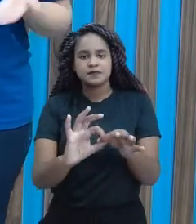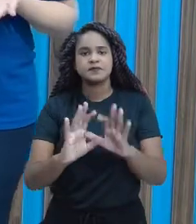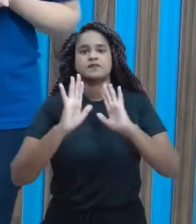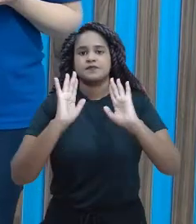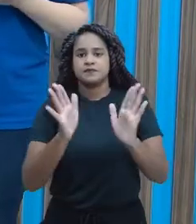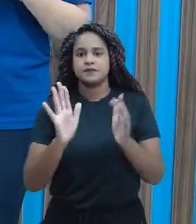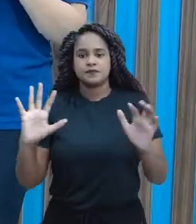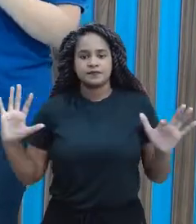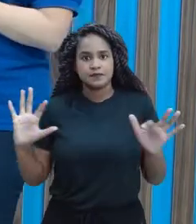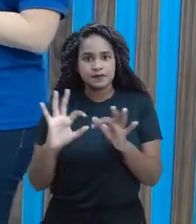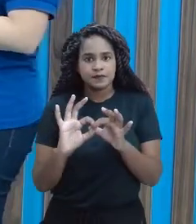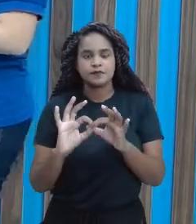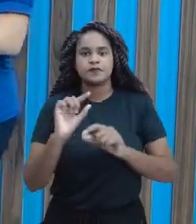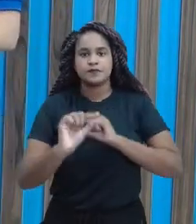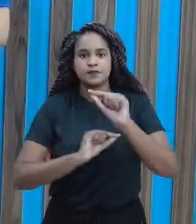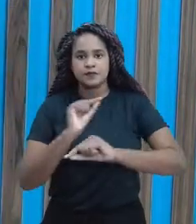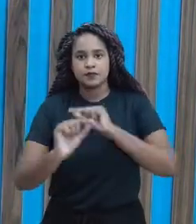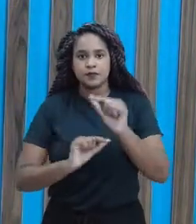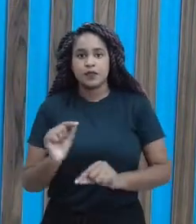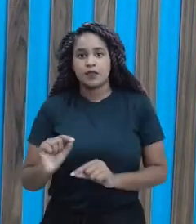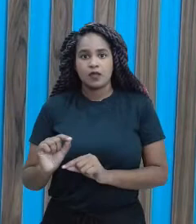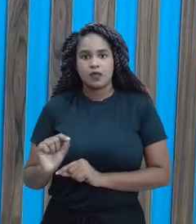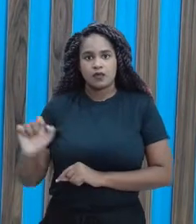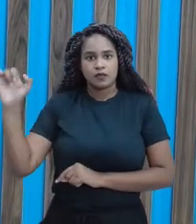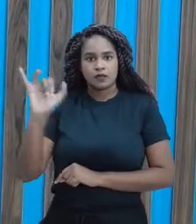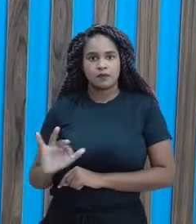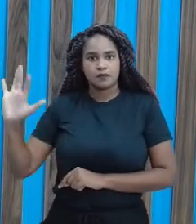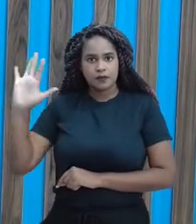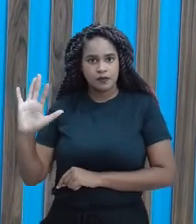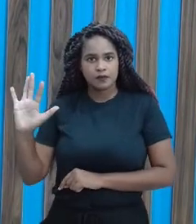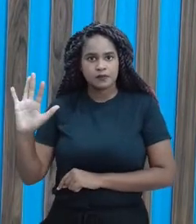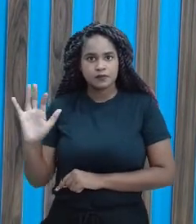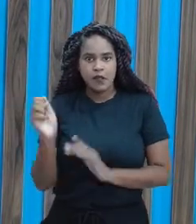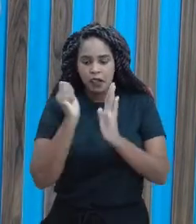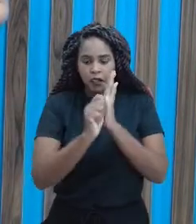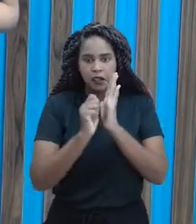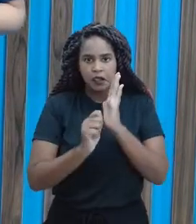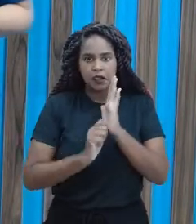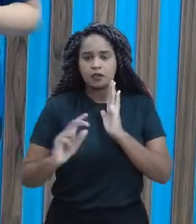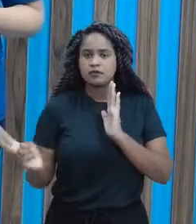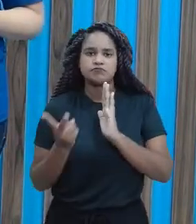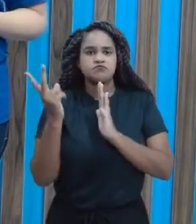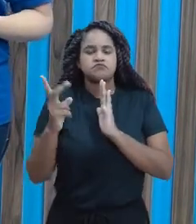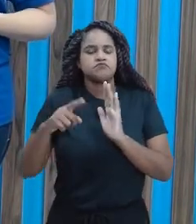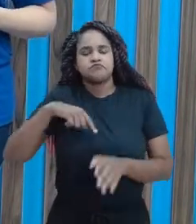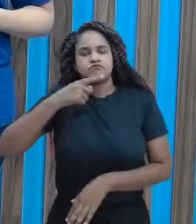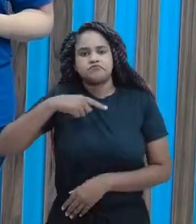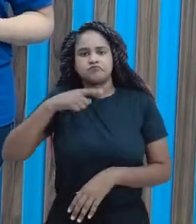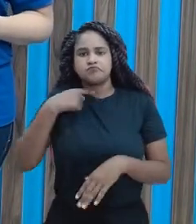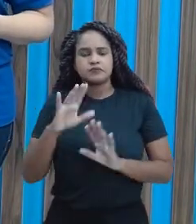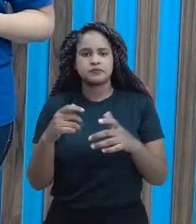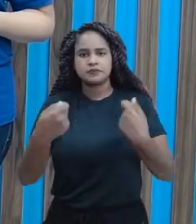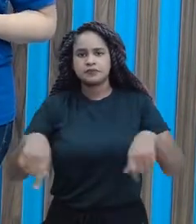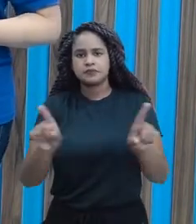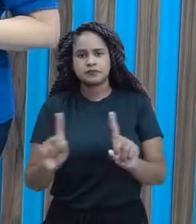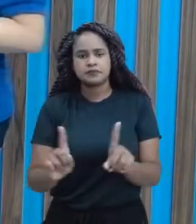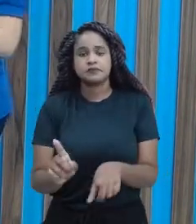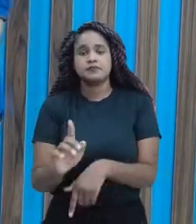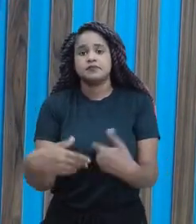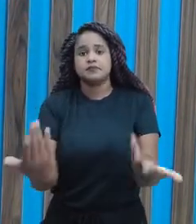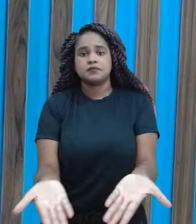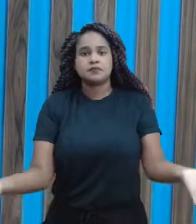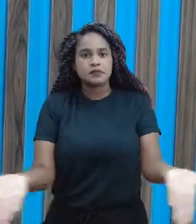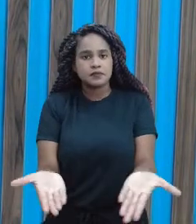já relaciona com o símbolo, né? A gente não precisa mais escrever o valor percentual que eu quero calcular. A gente